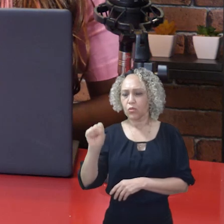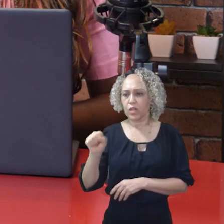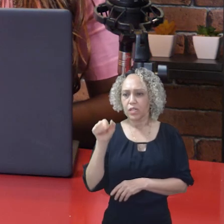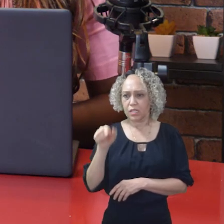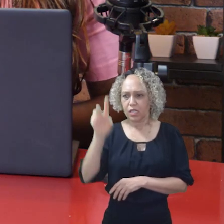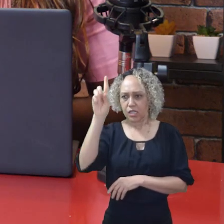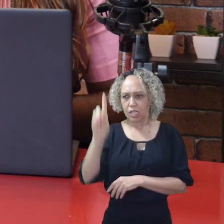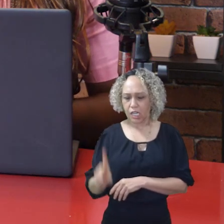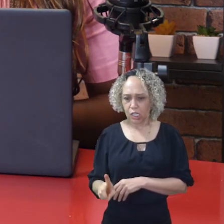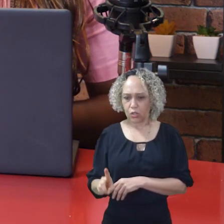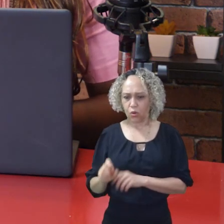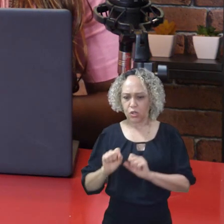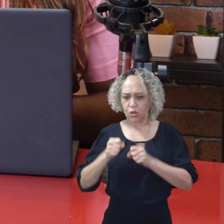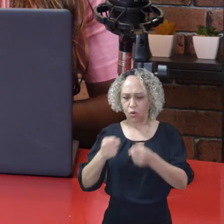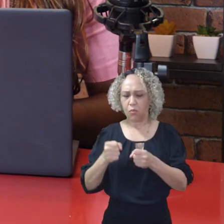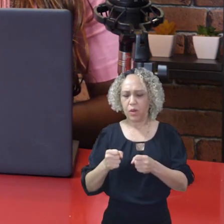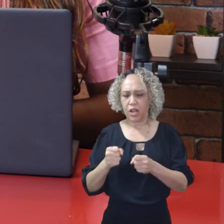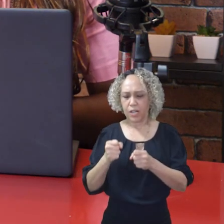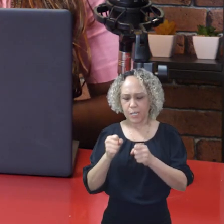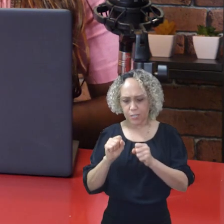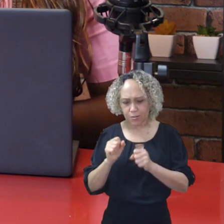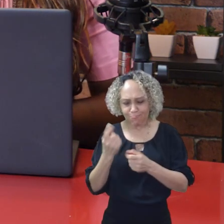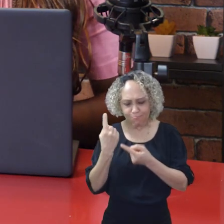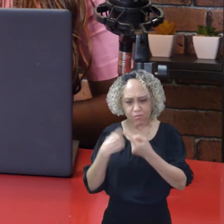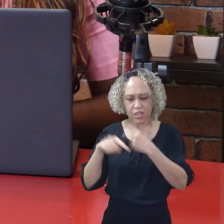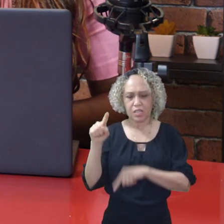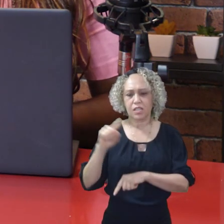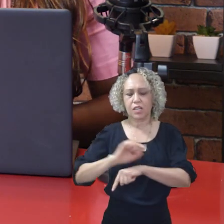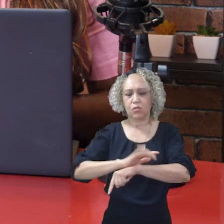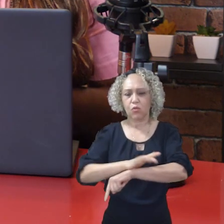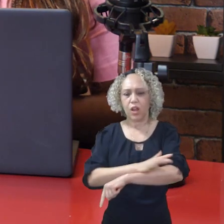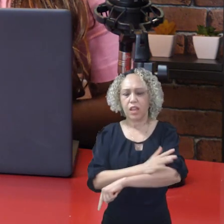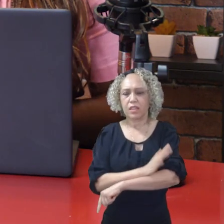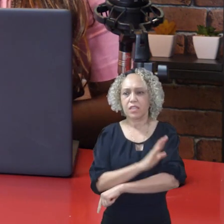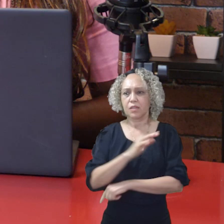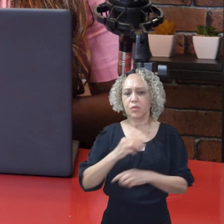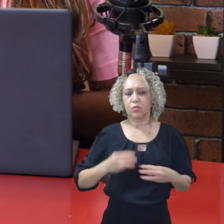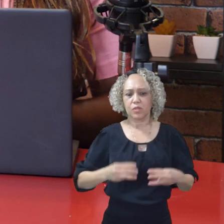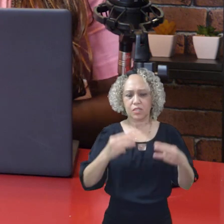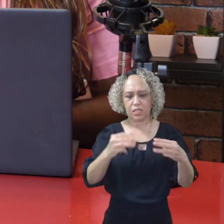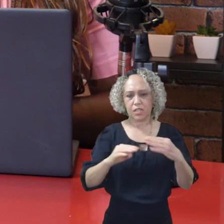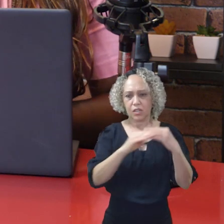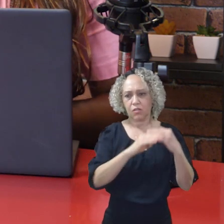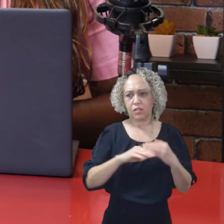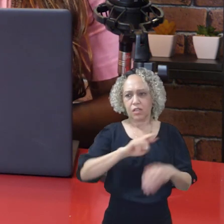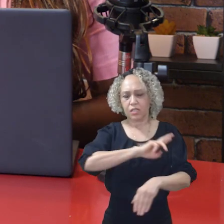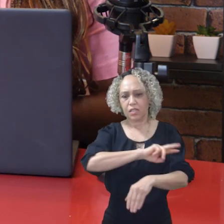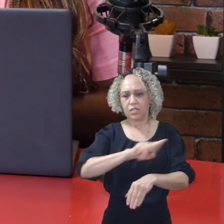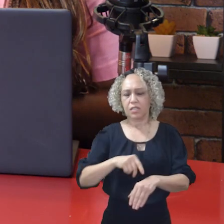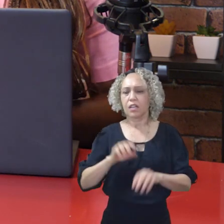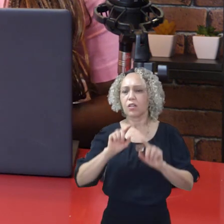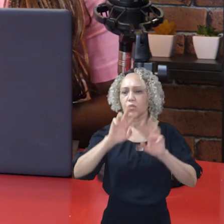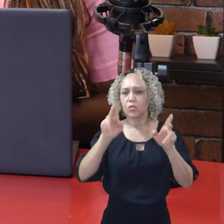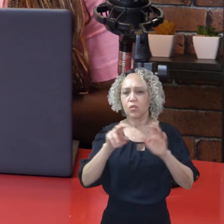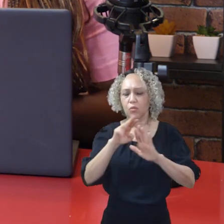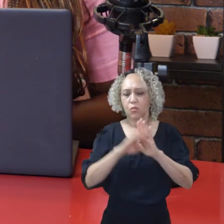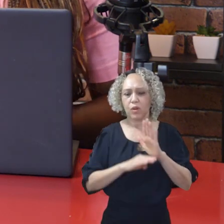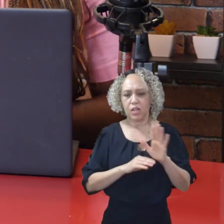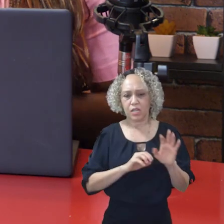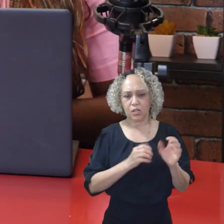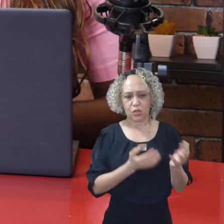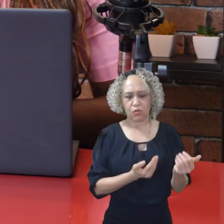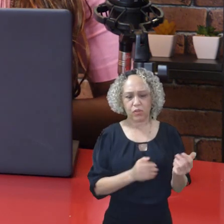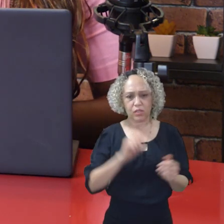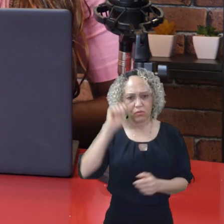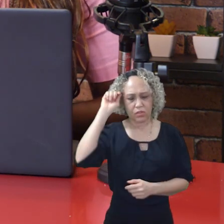Paulo Bastos, diretor de Combate e Superação do Racismo do Ministério da Igualdade Racial, sobre o Plano